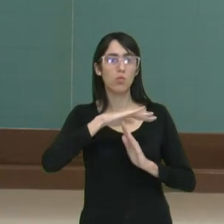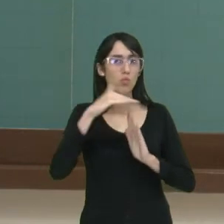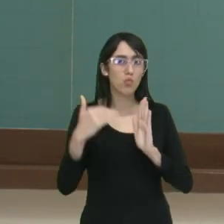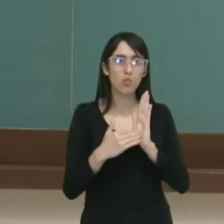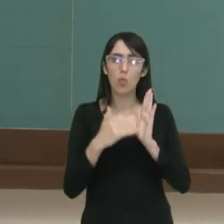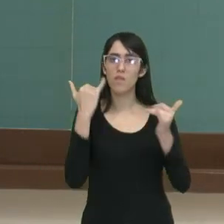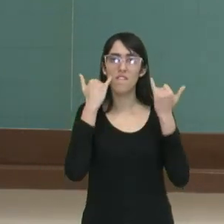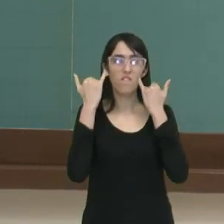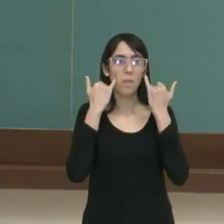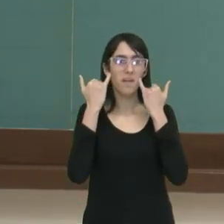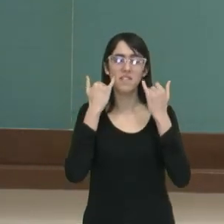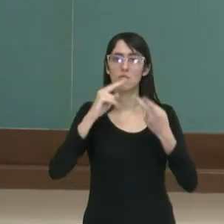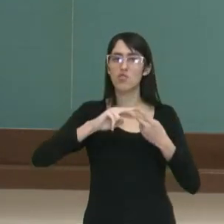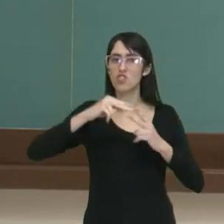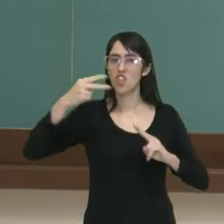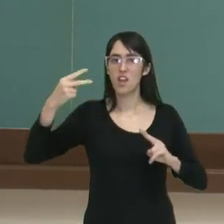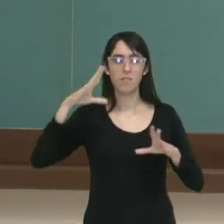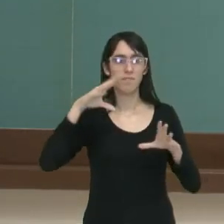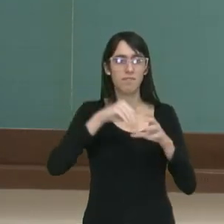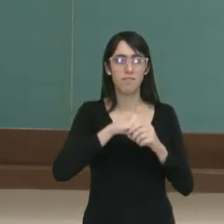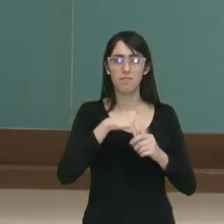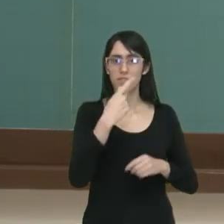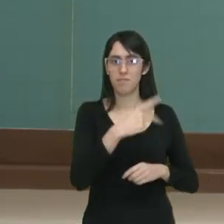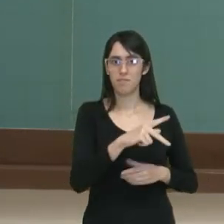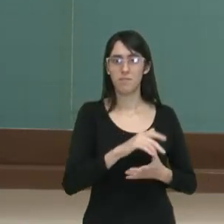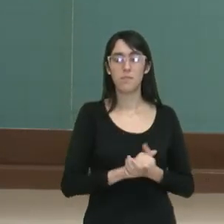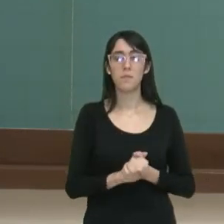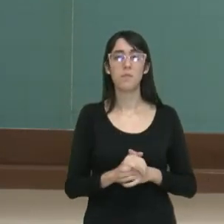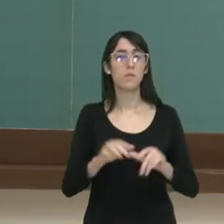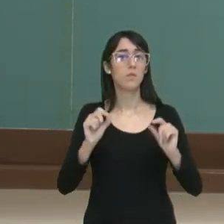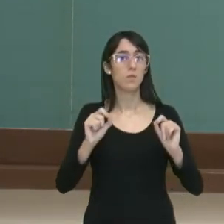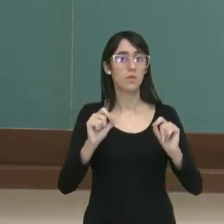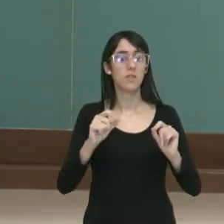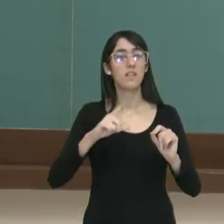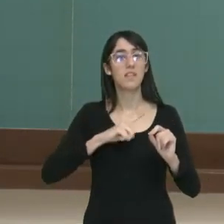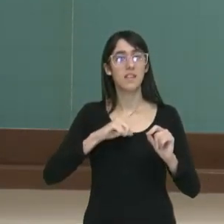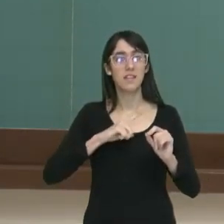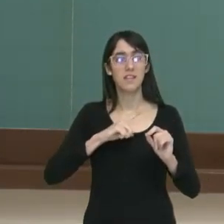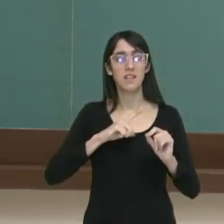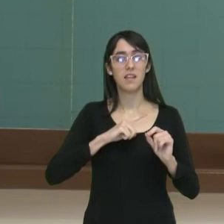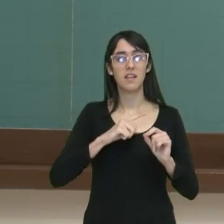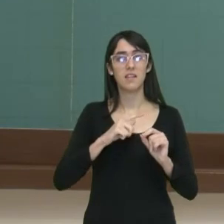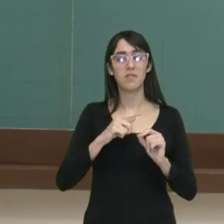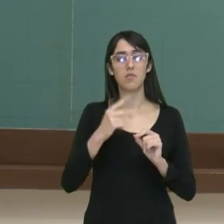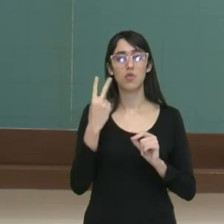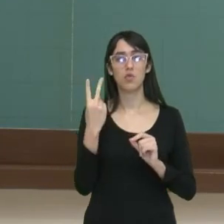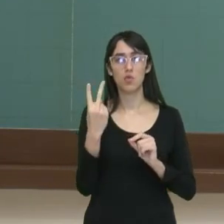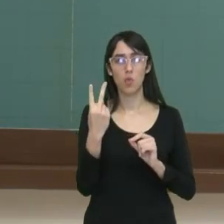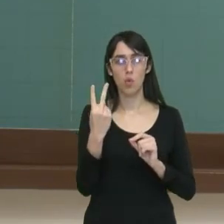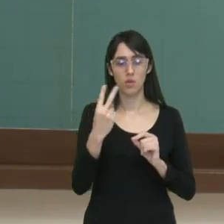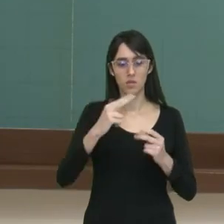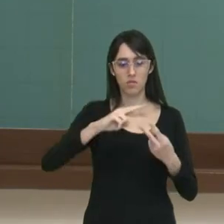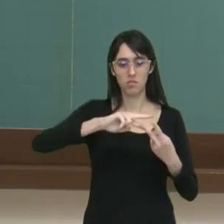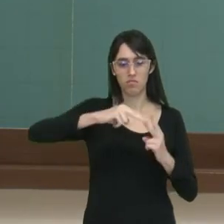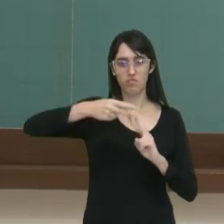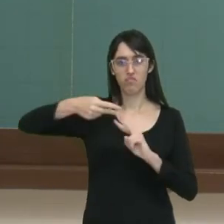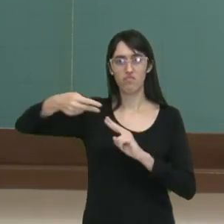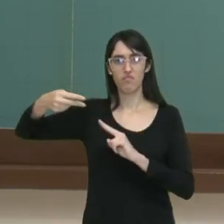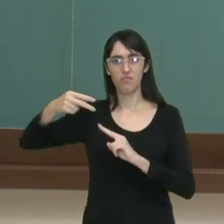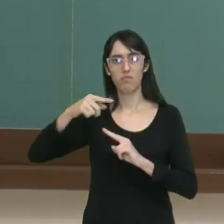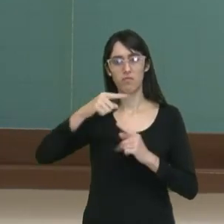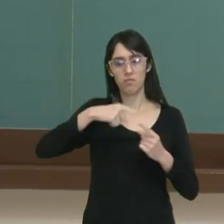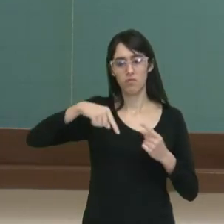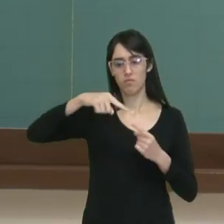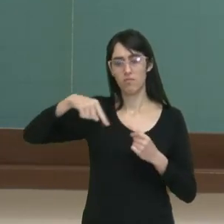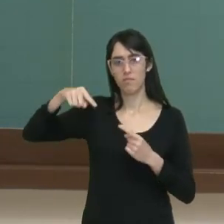informação genética de um organismo. É formado por uma fita dupla em forma espiral, E a